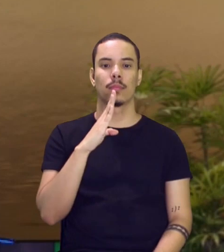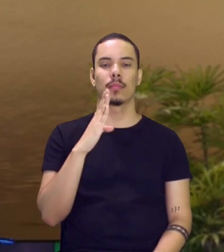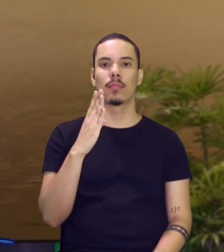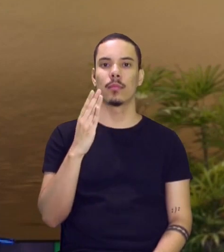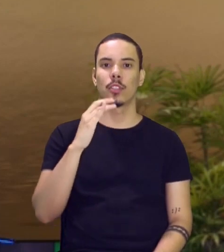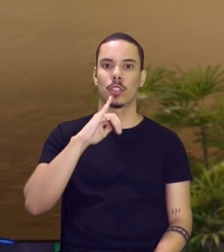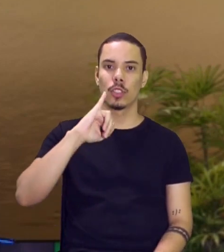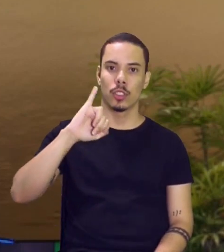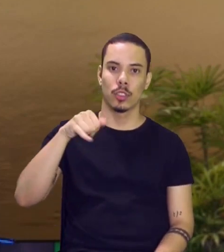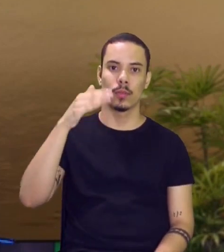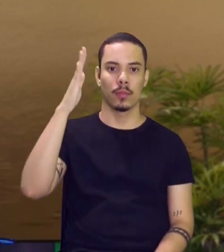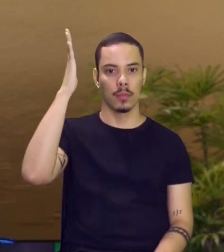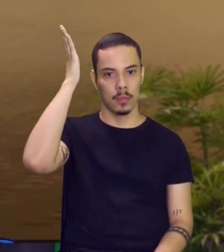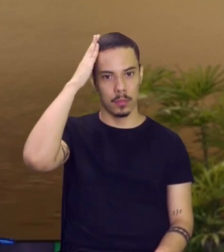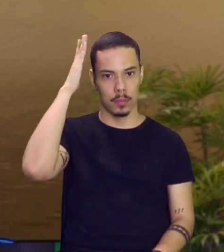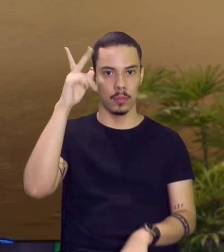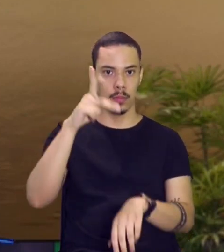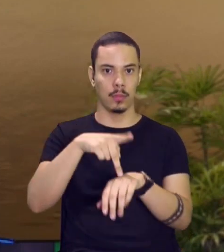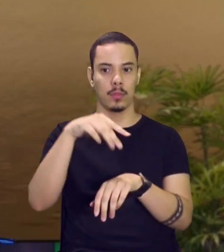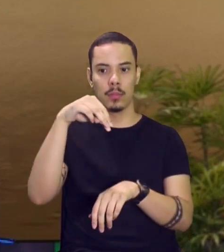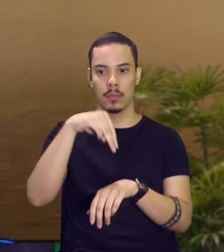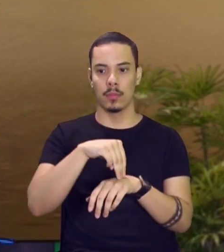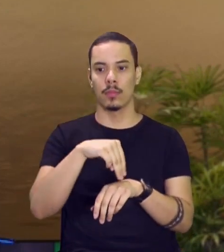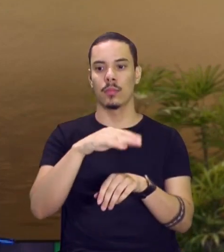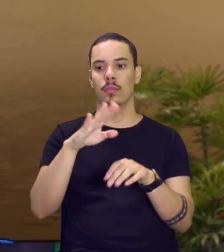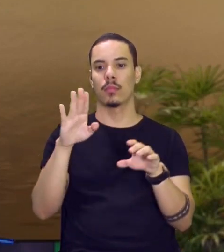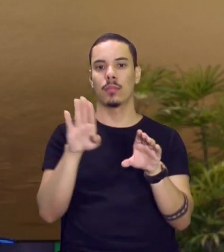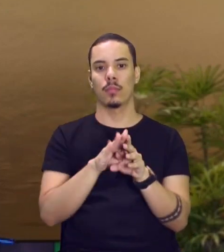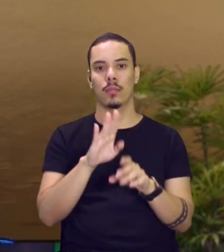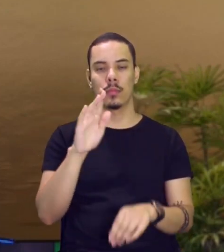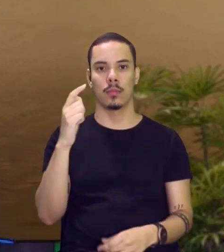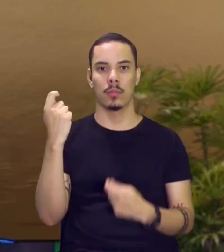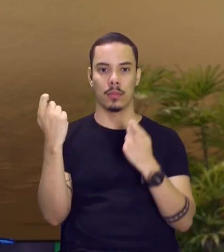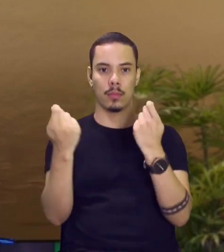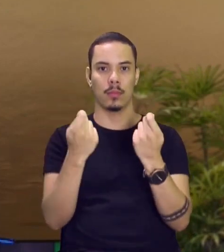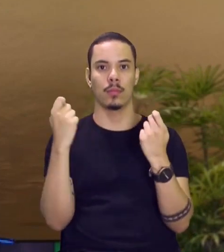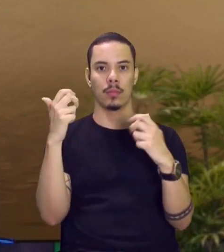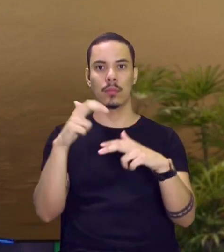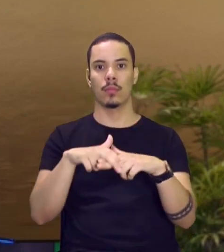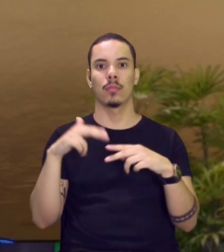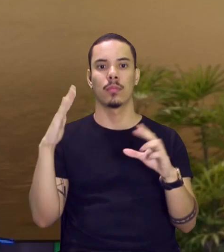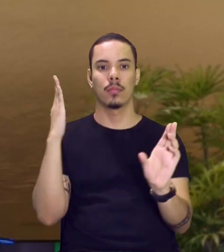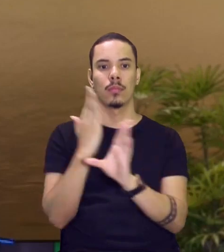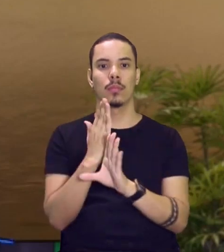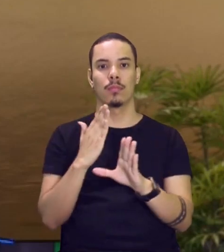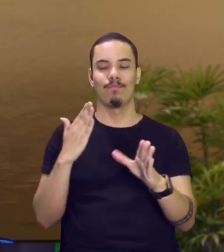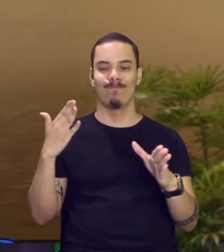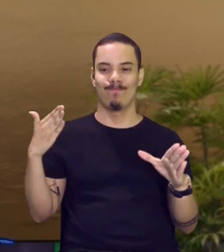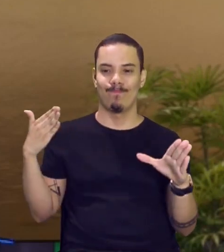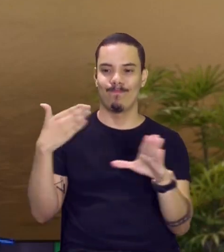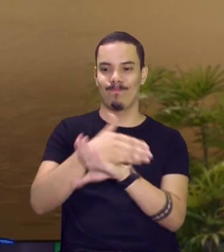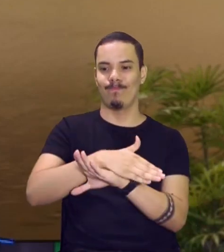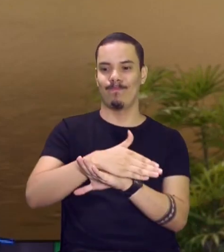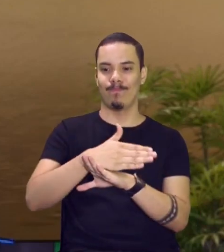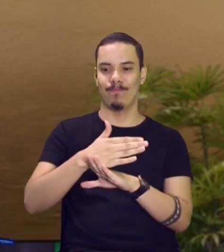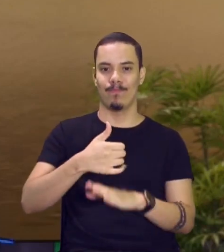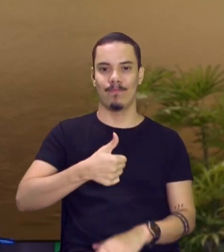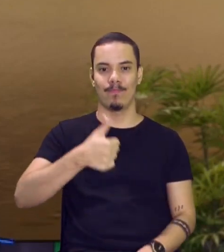Engie Paraná, desculpa, Presidente Médici, Ariquemes, e foi o eixo de penetração